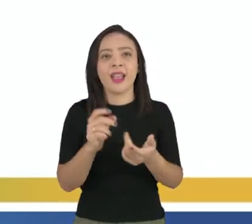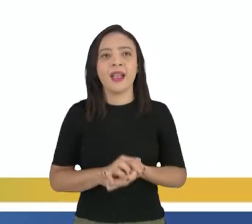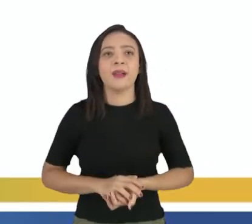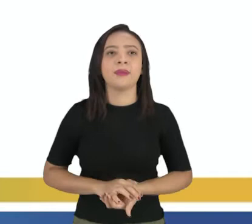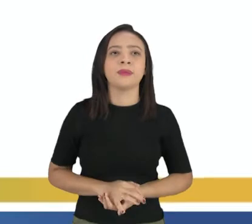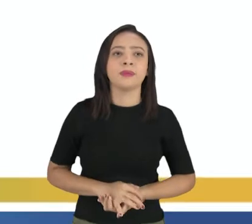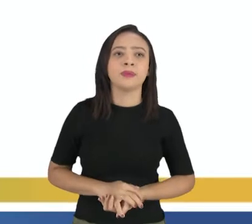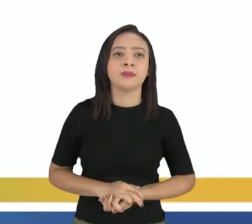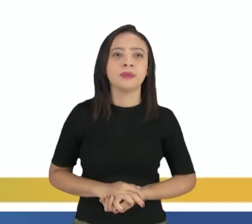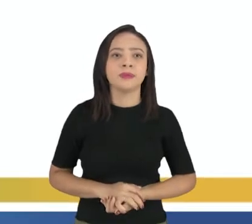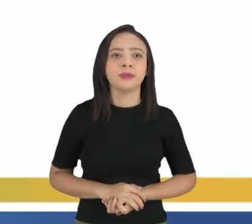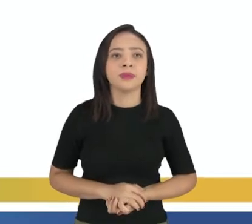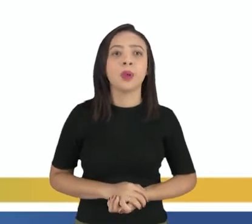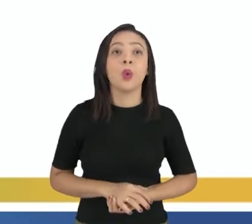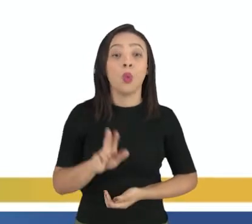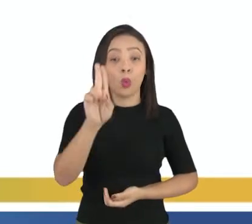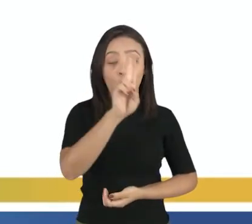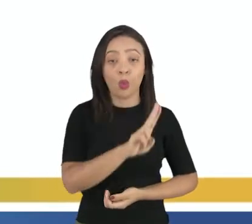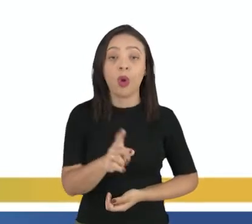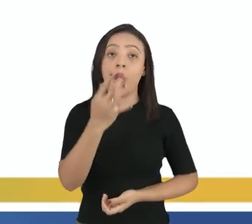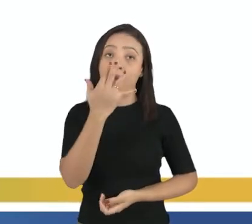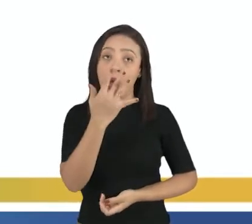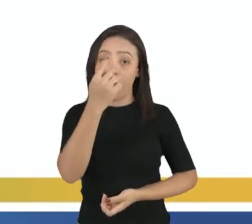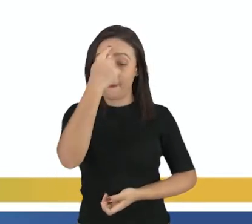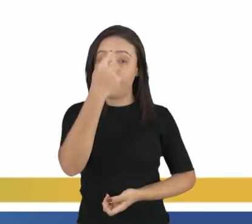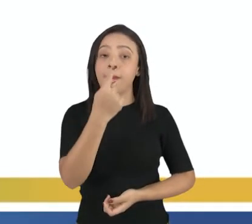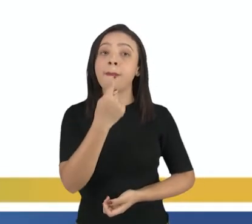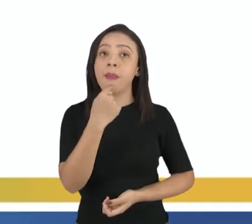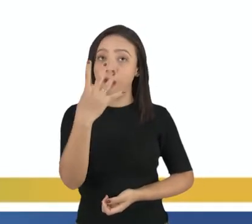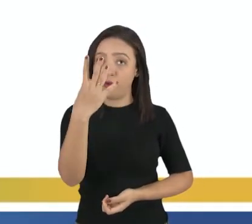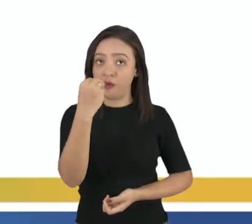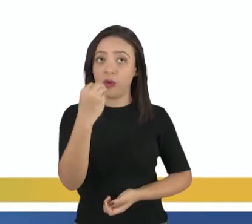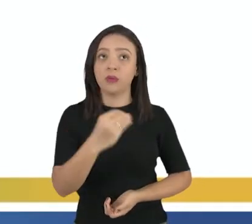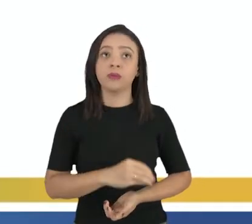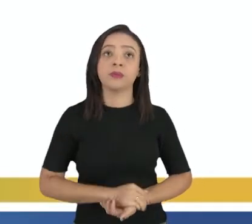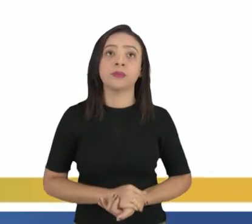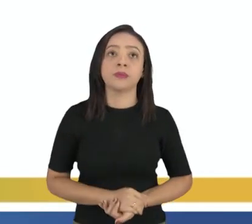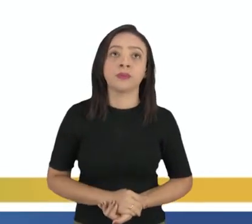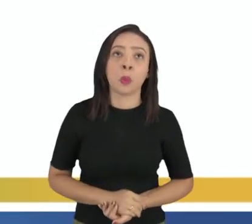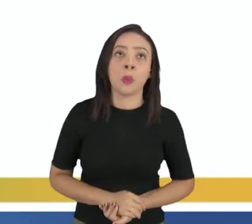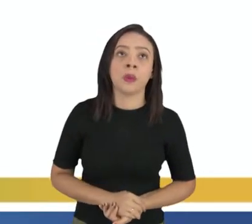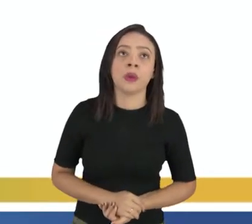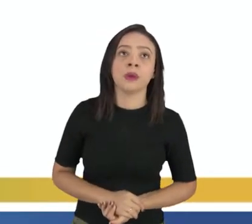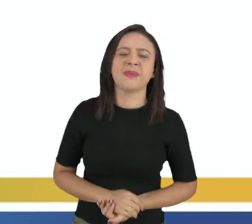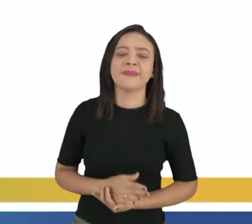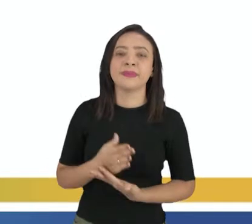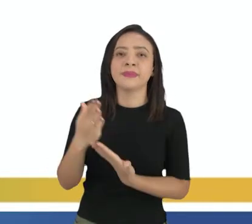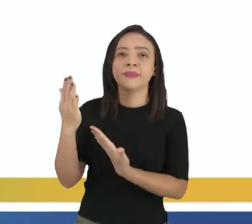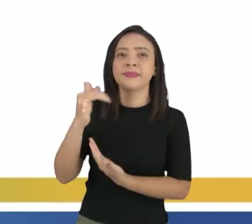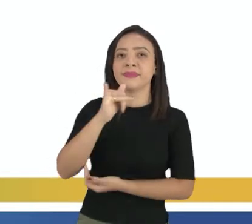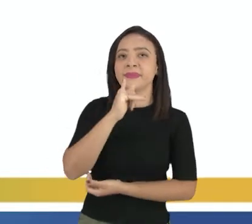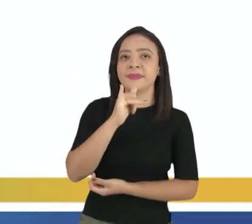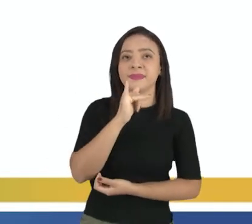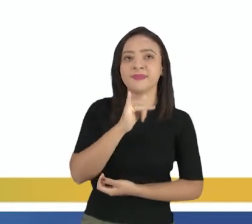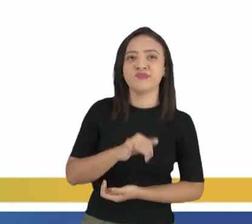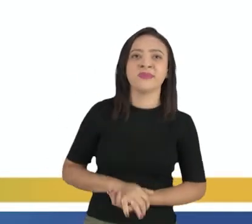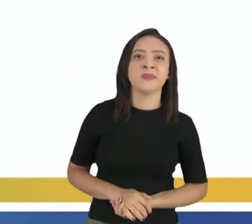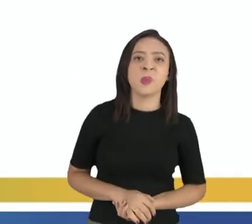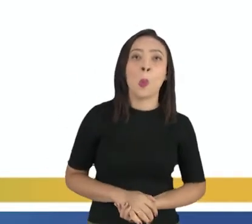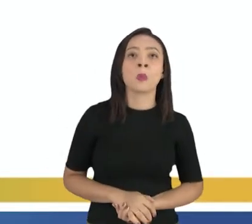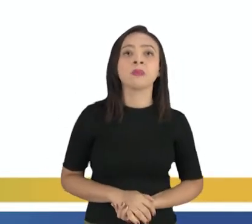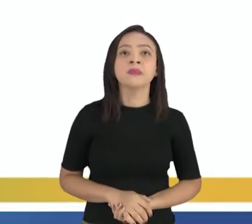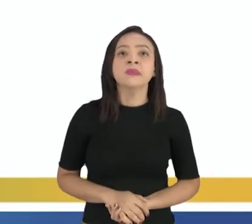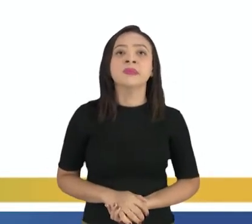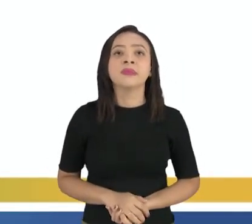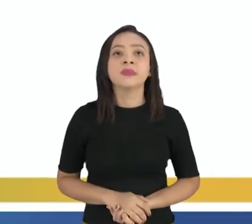tá ok? Uso de cores, imagens e fotografias. E aí vamos visualizar essa imagem. Olha